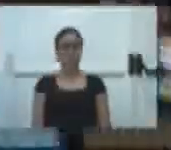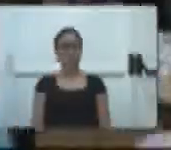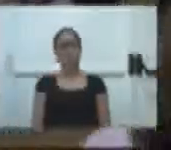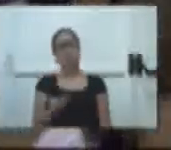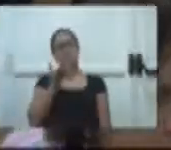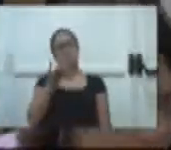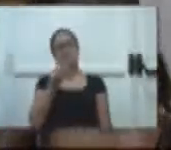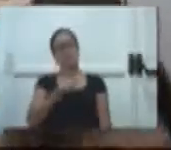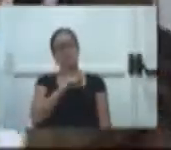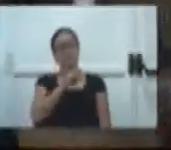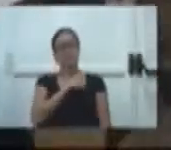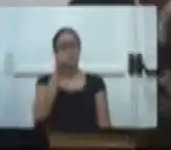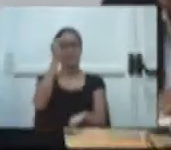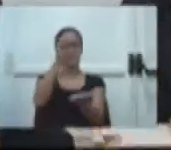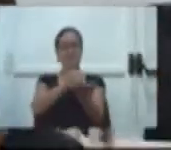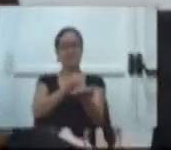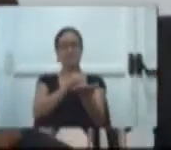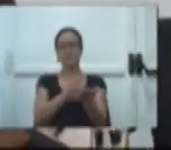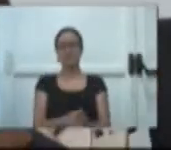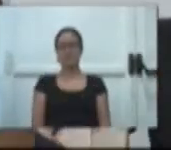presença. Obrigado, presidente.